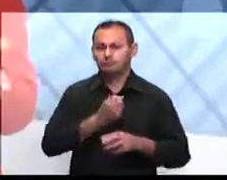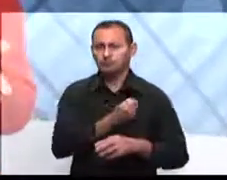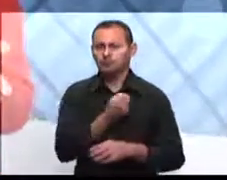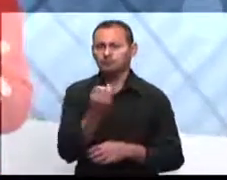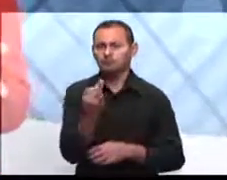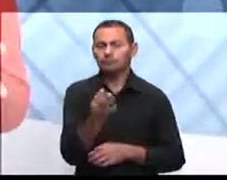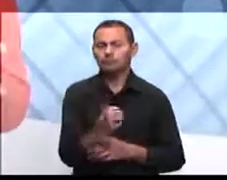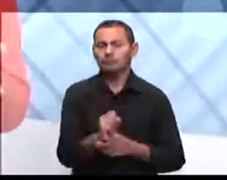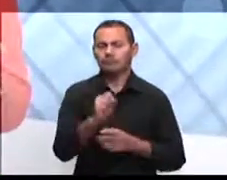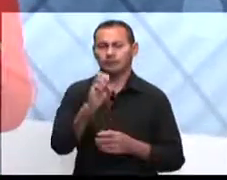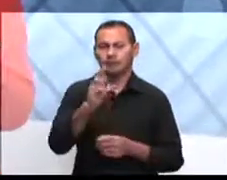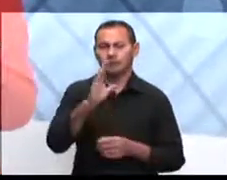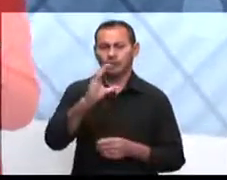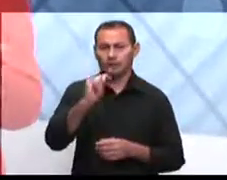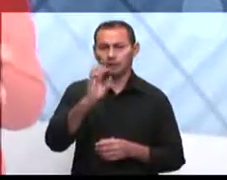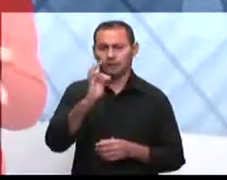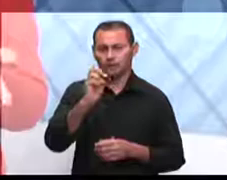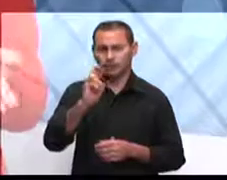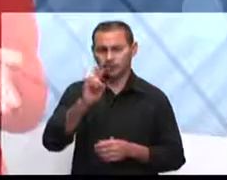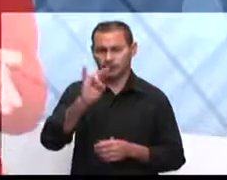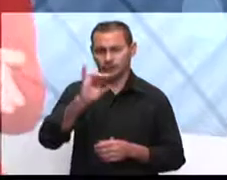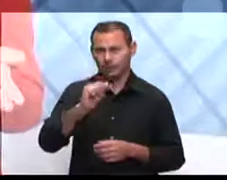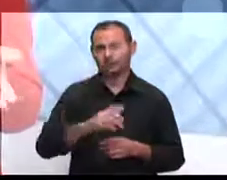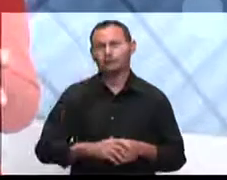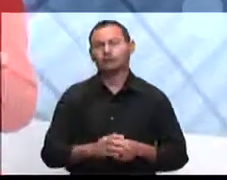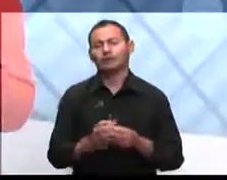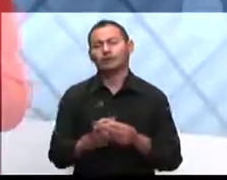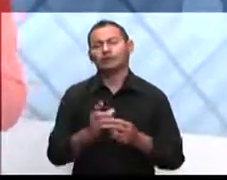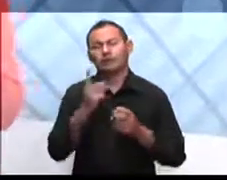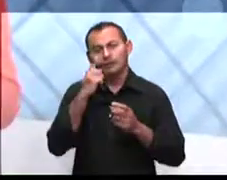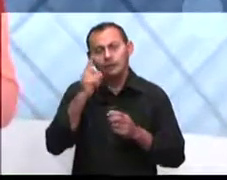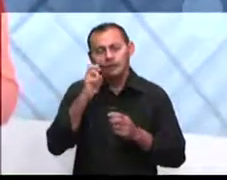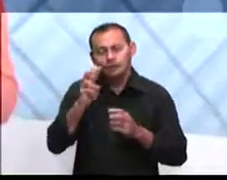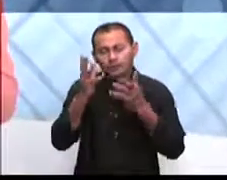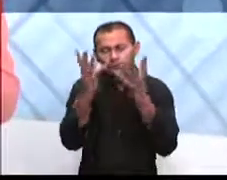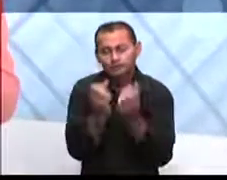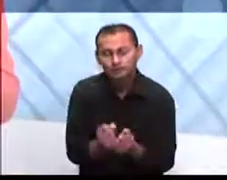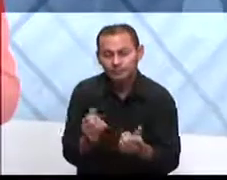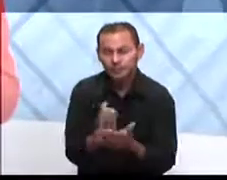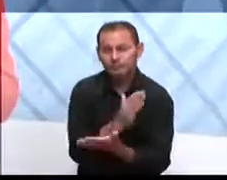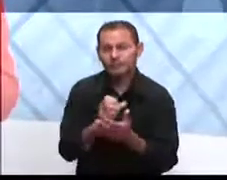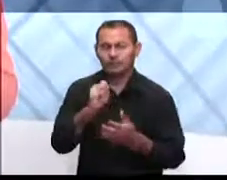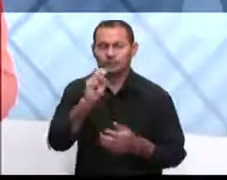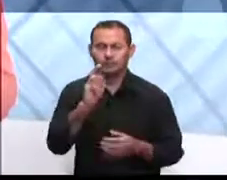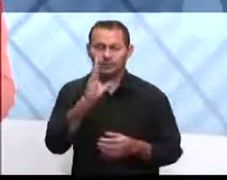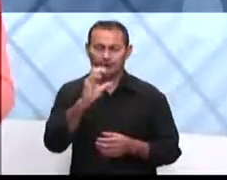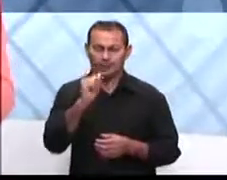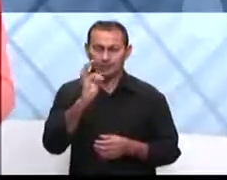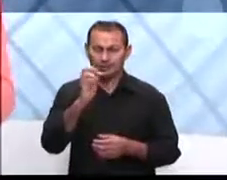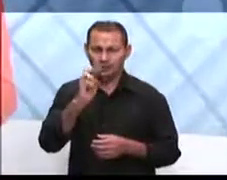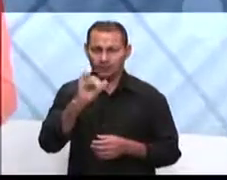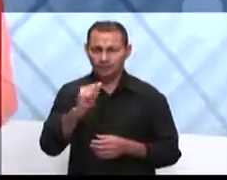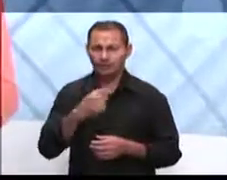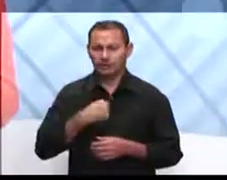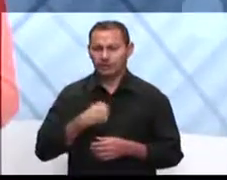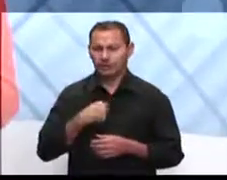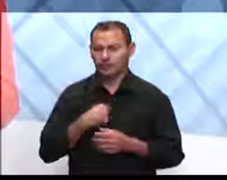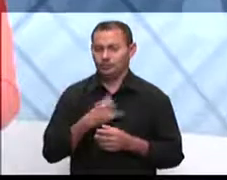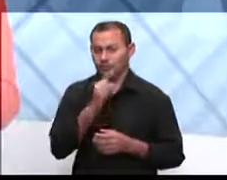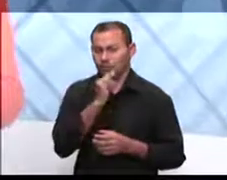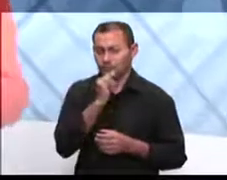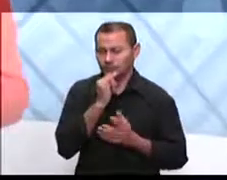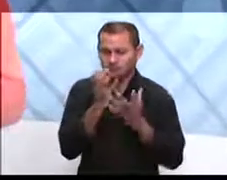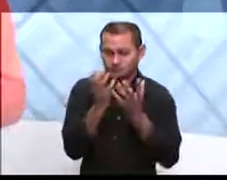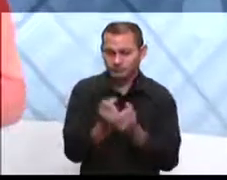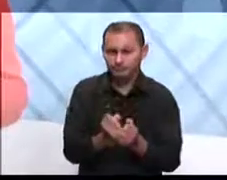várias subcategorias a serem, então, consideradas. Algumas subcategorias que eu considero aqui, por